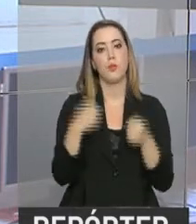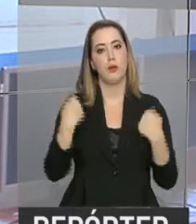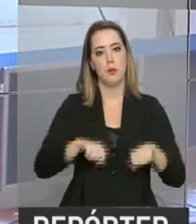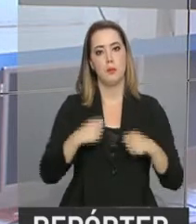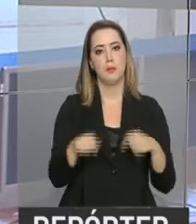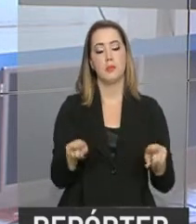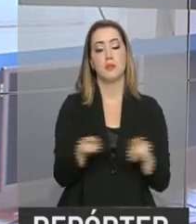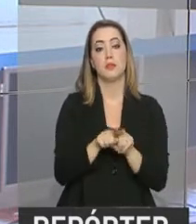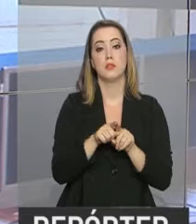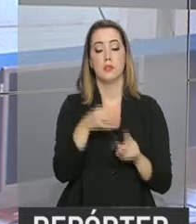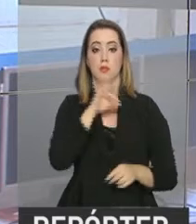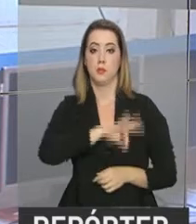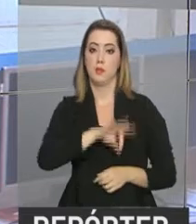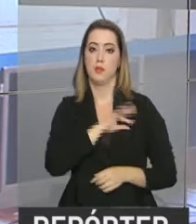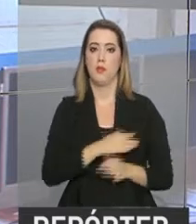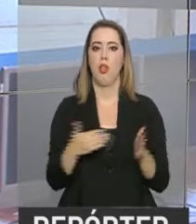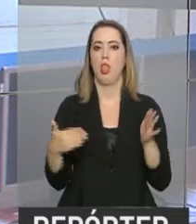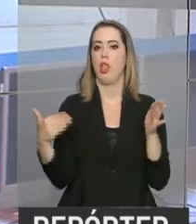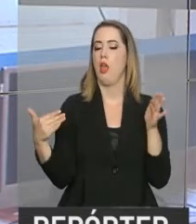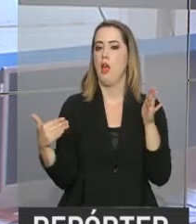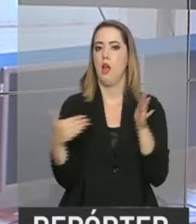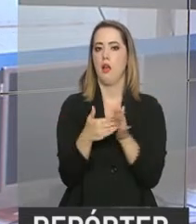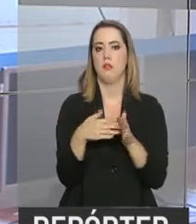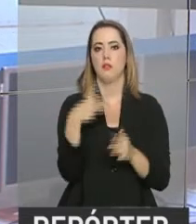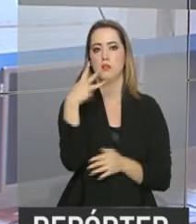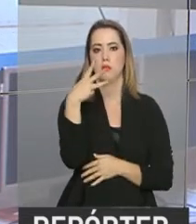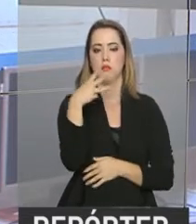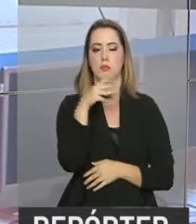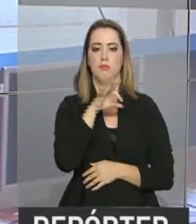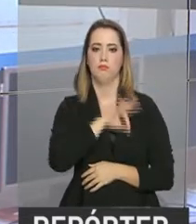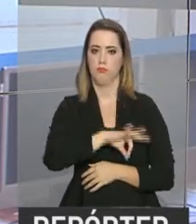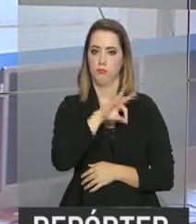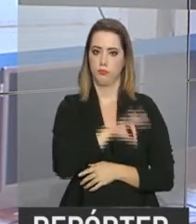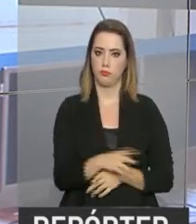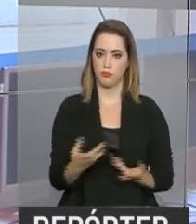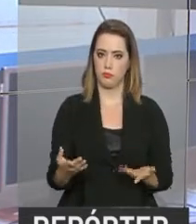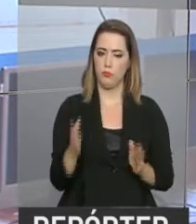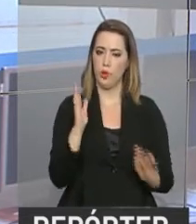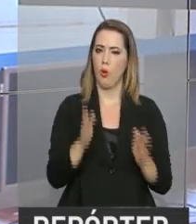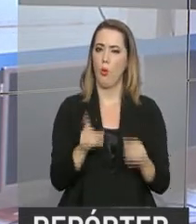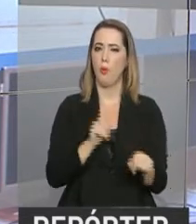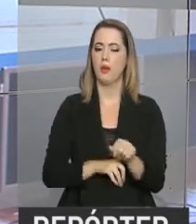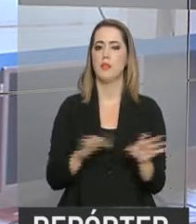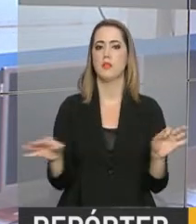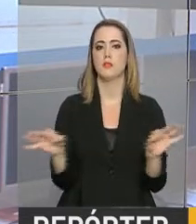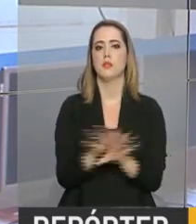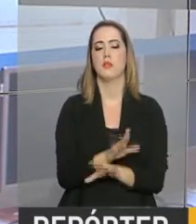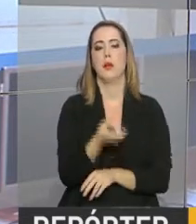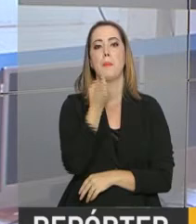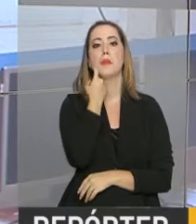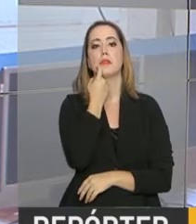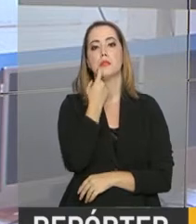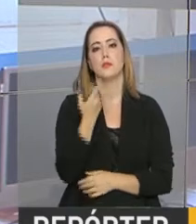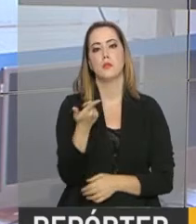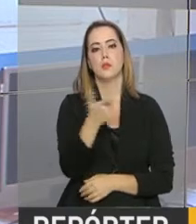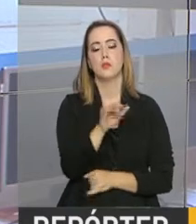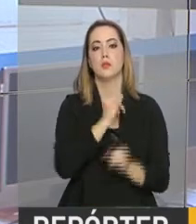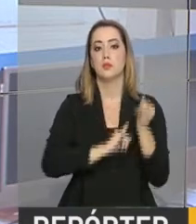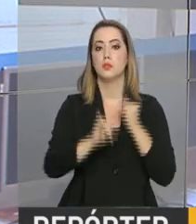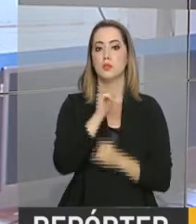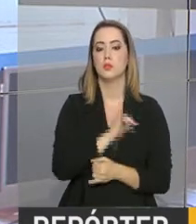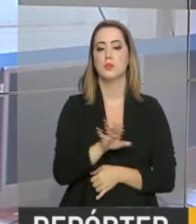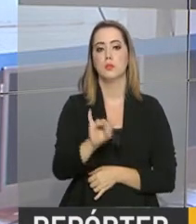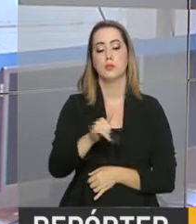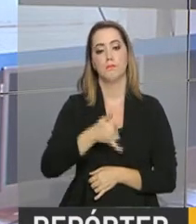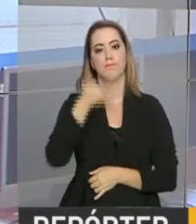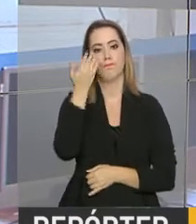renda familiar mensal bruta de até três salários mínimos o prazo para se inscrever termina na sexta feira outras informações pelo telefone